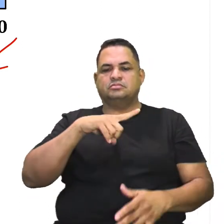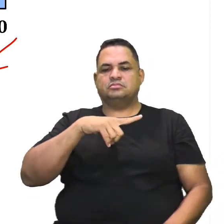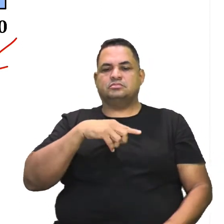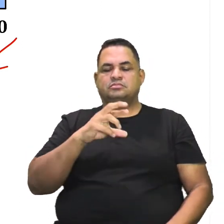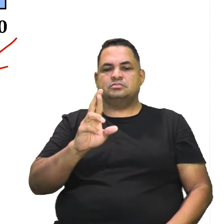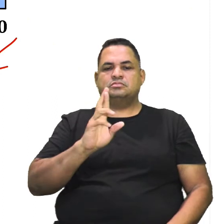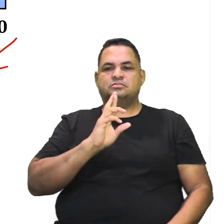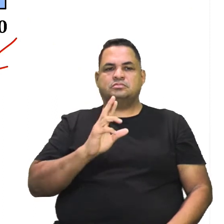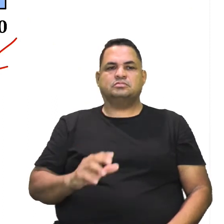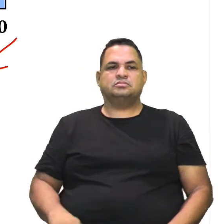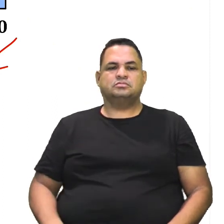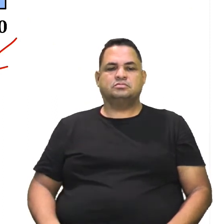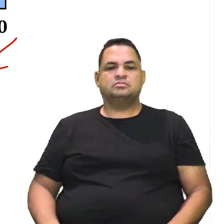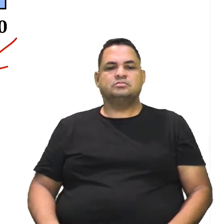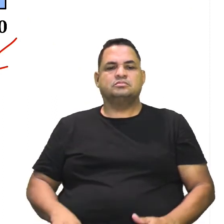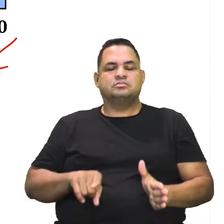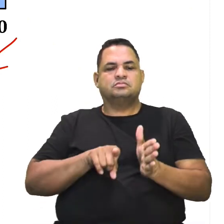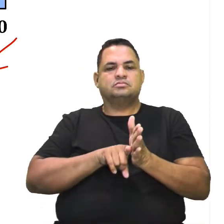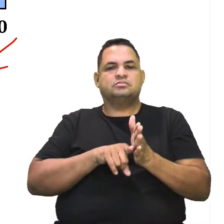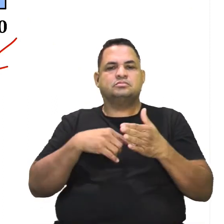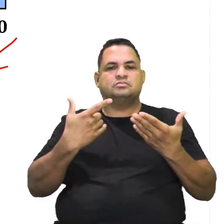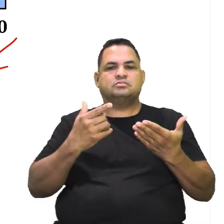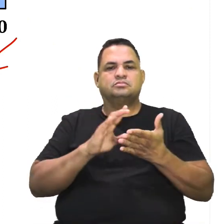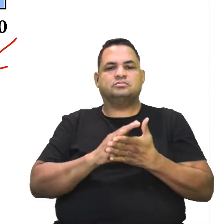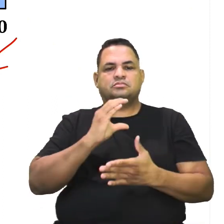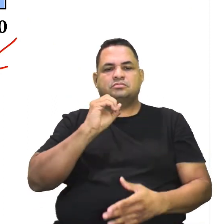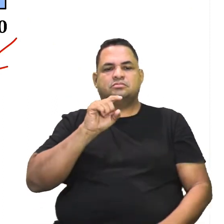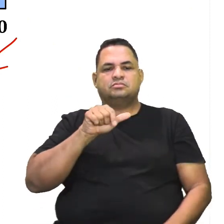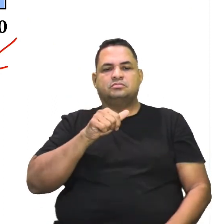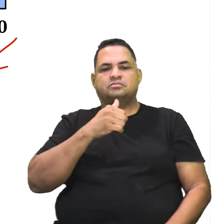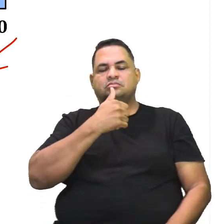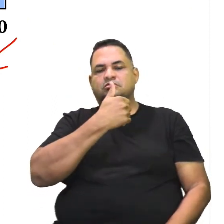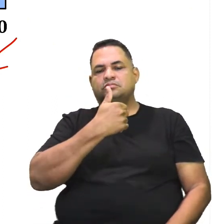teremos um resultado aqui negativo de